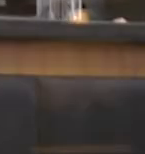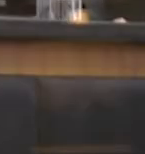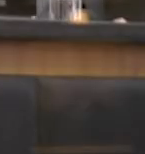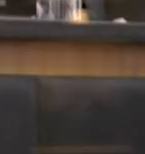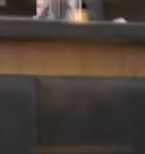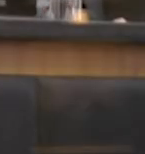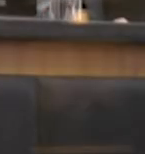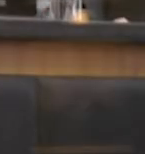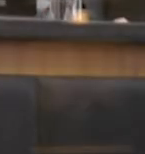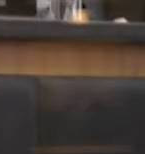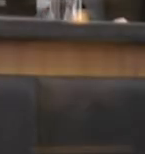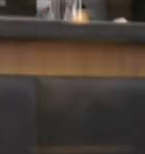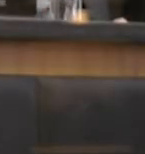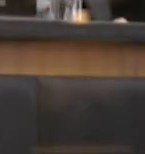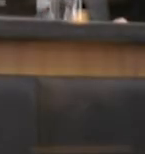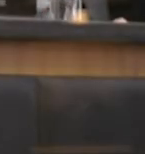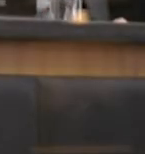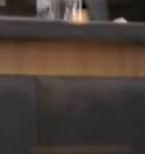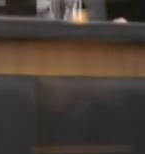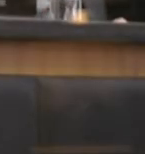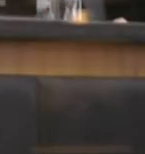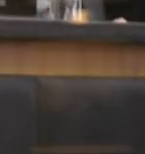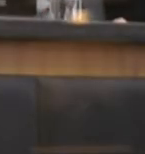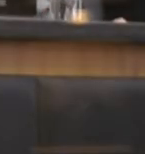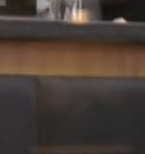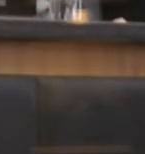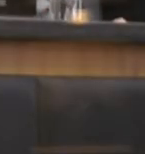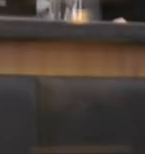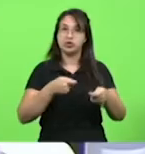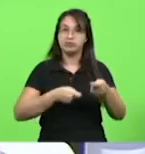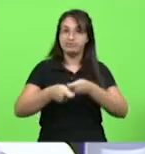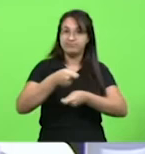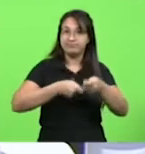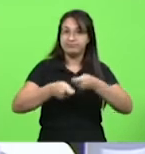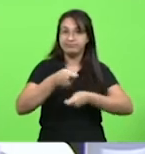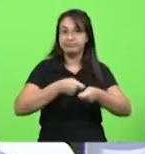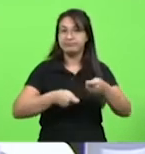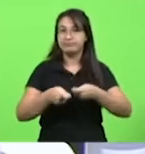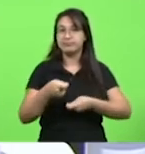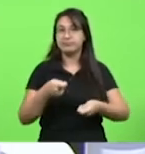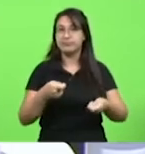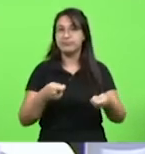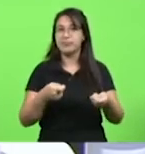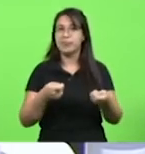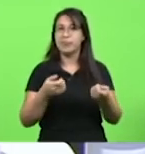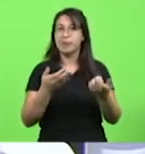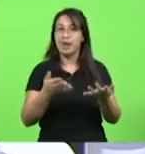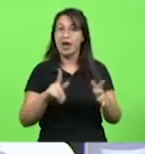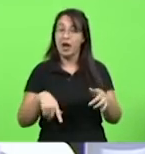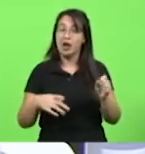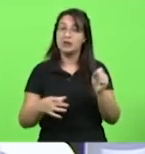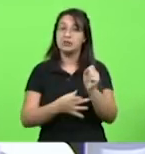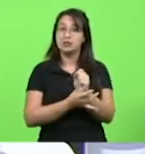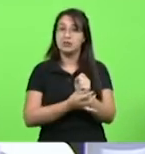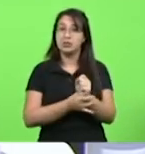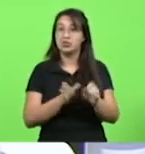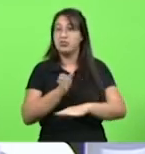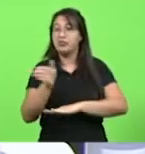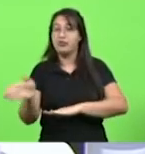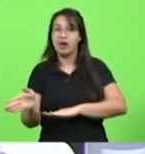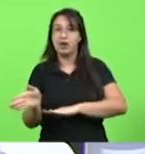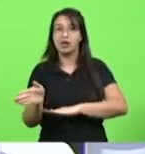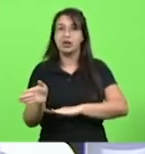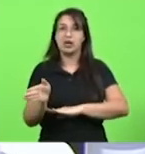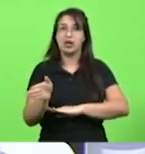o parlamentar defende a liberação de feiras de negócios aqui memória e seguro do que você ir no supermercado